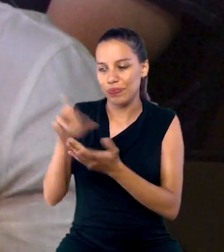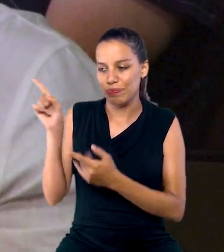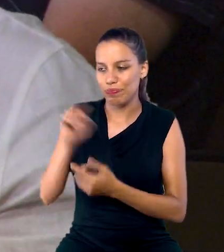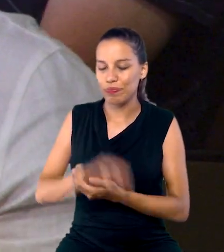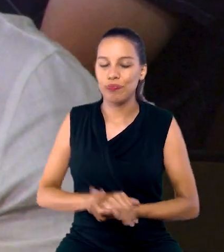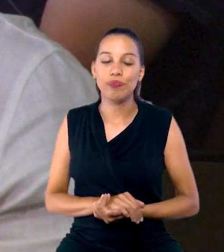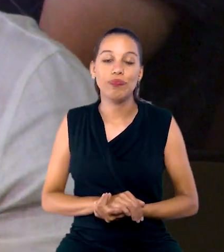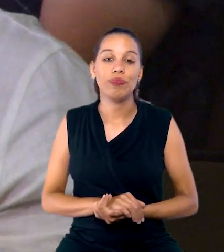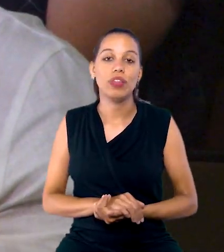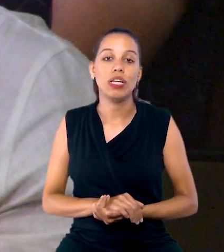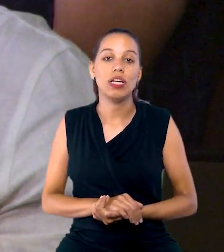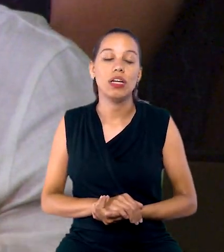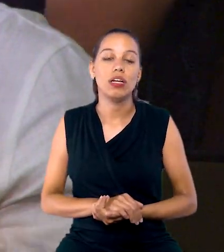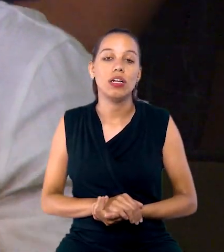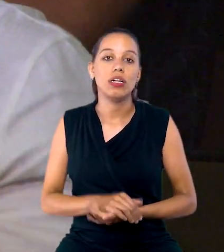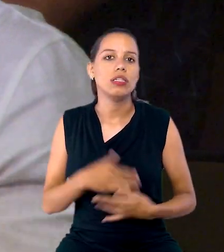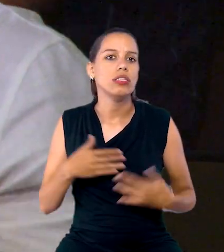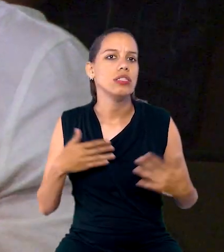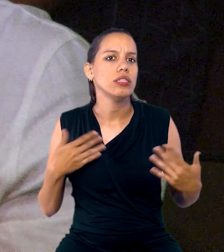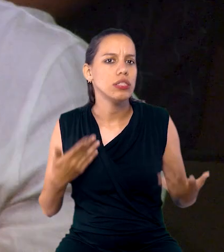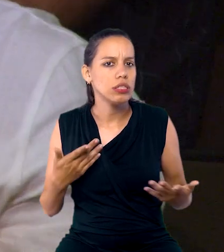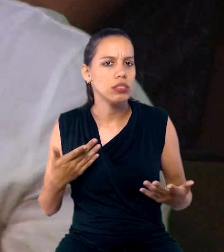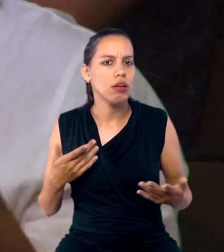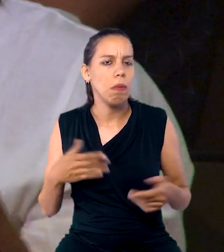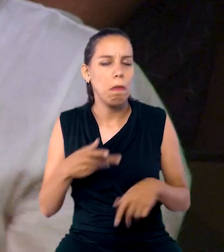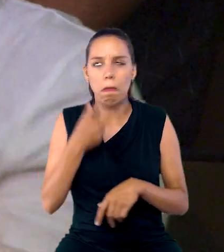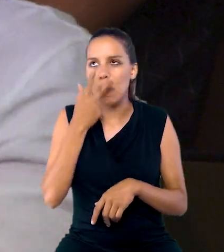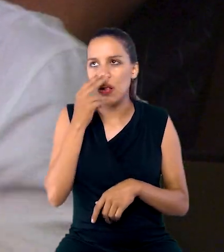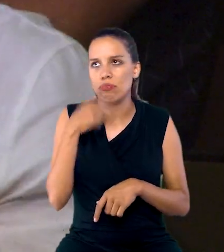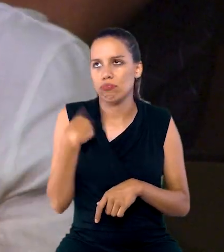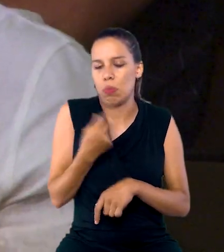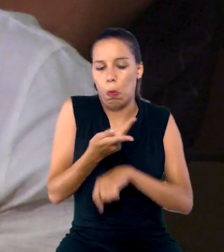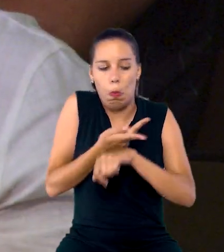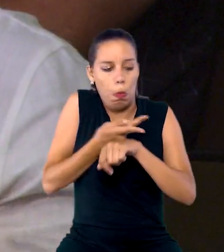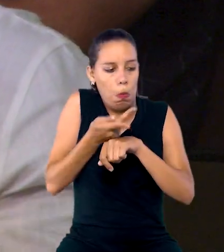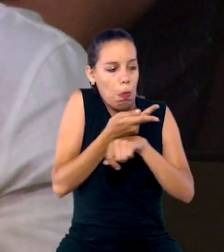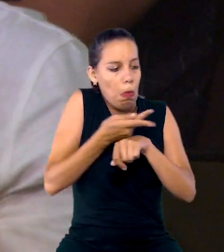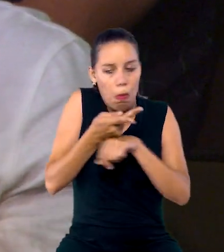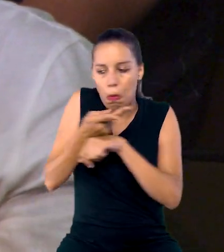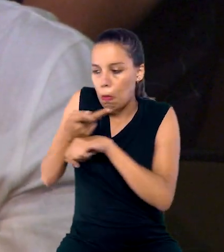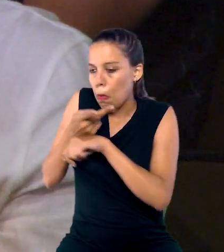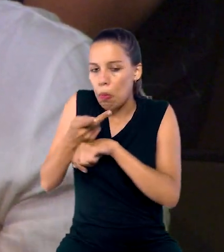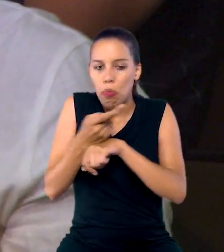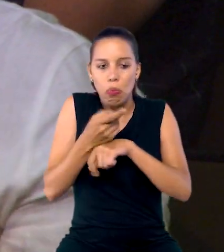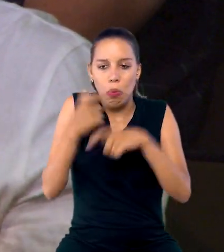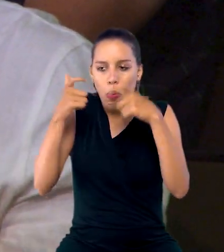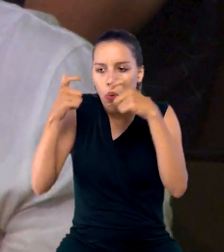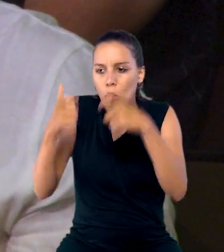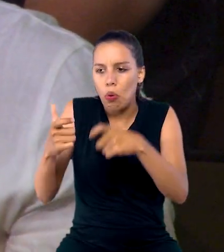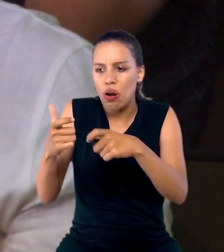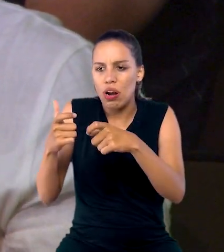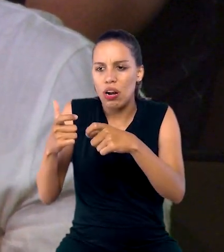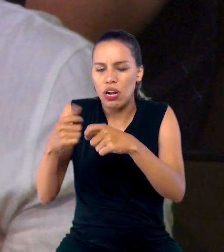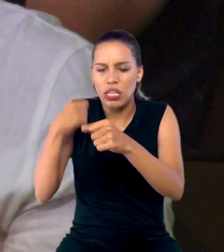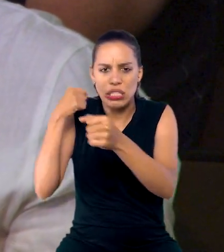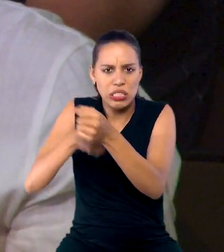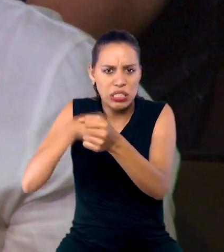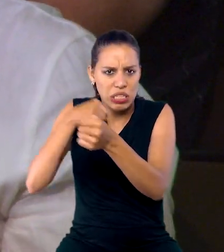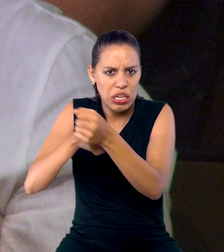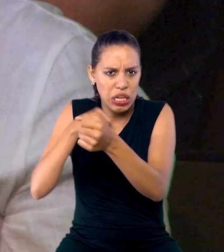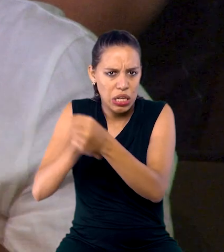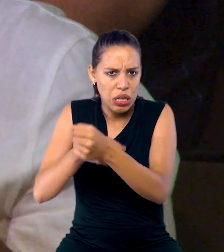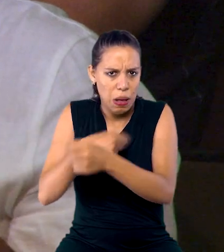ainda me parece que essa busca desse lugar, que a gente está feito barata tonta, porque esse lugar não foi encontrado, da